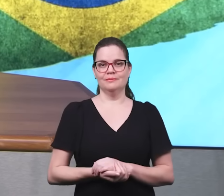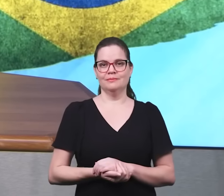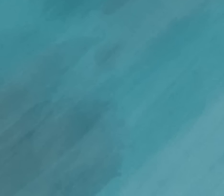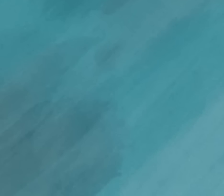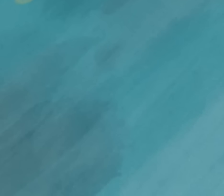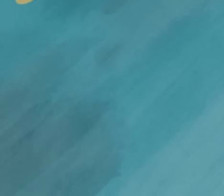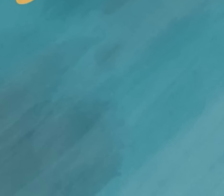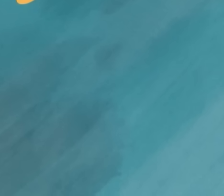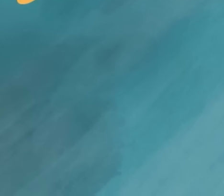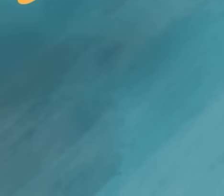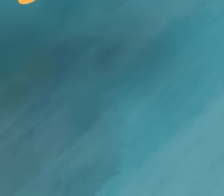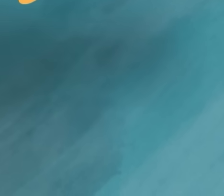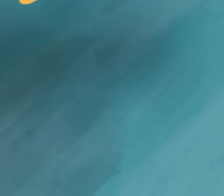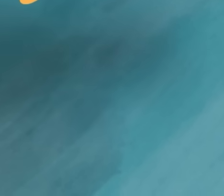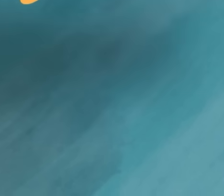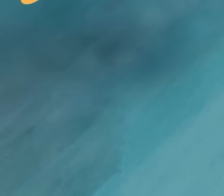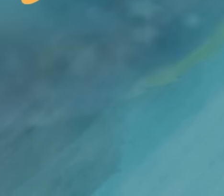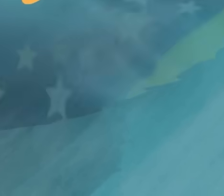todos.